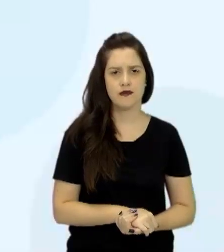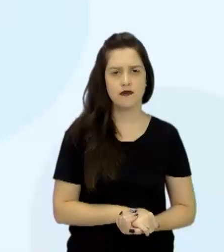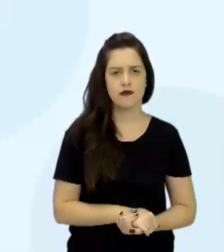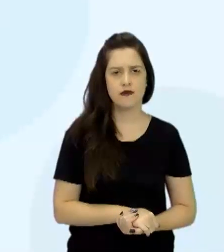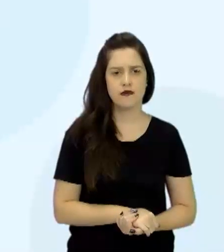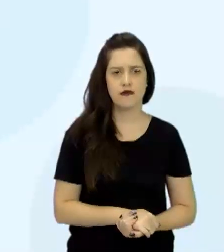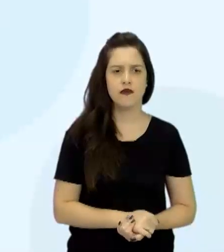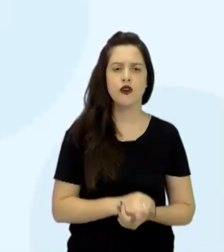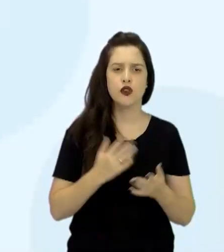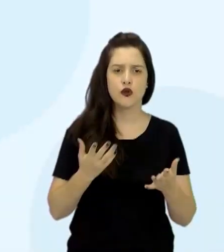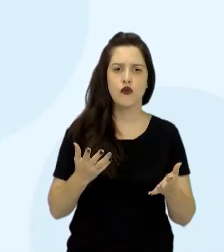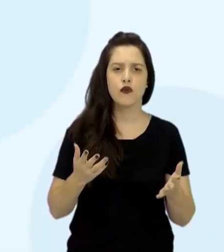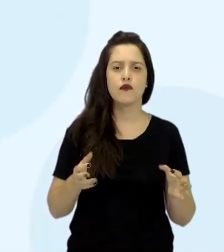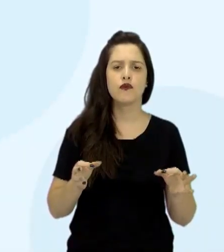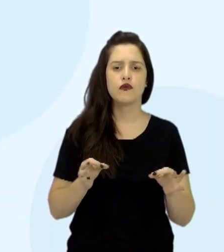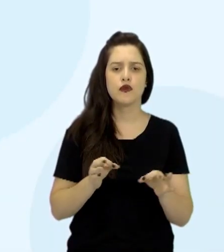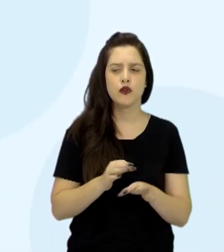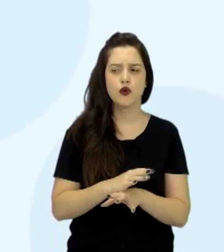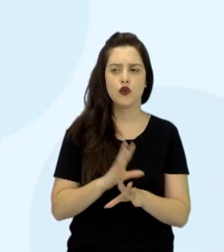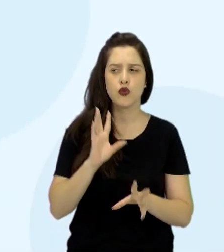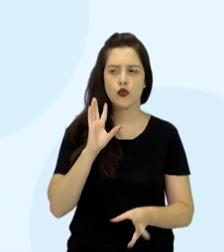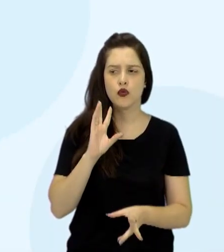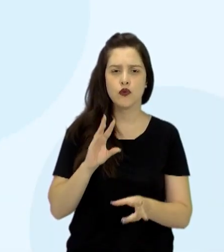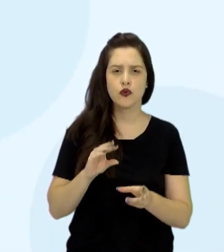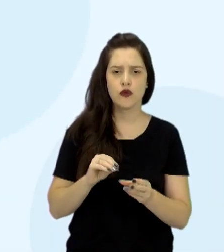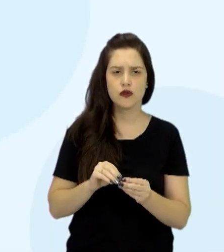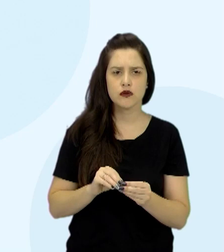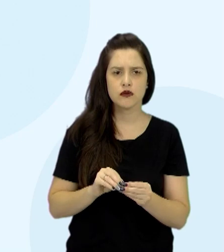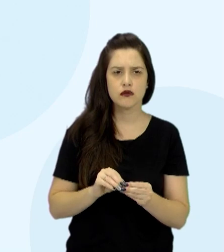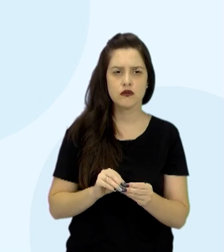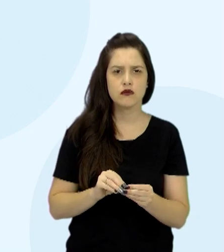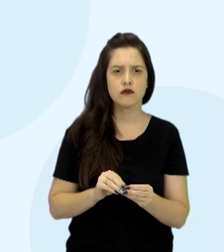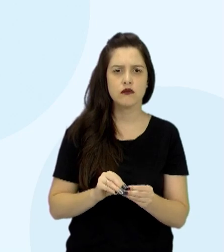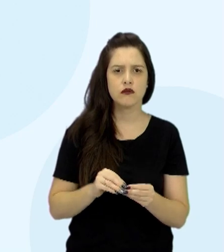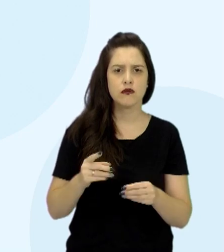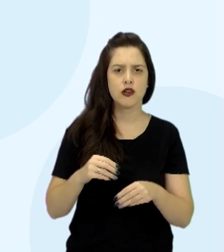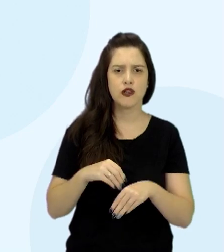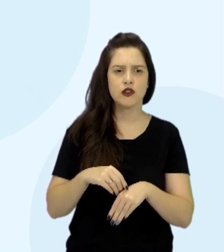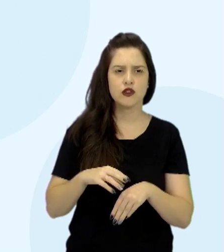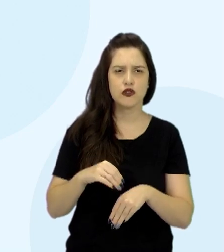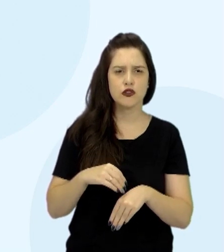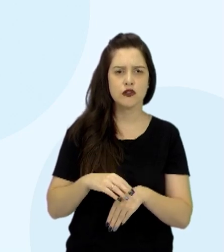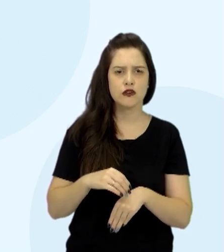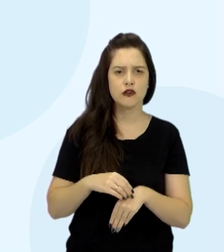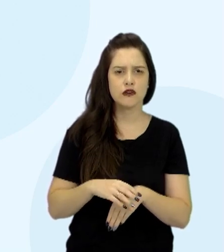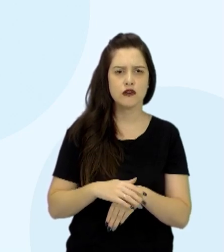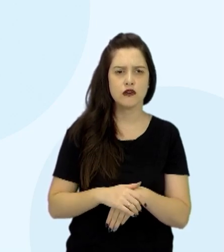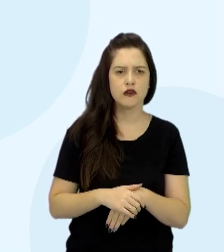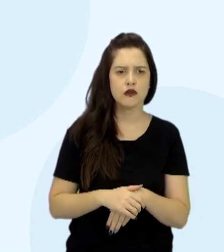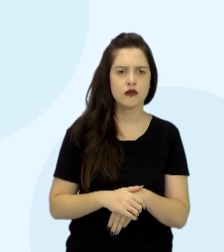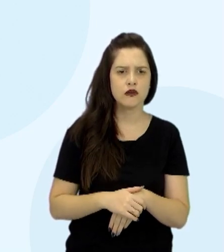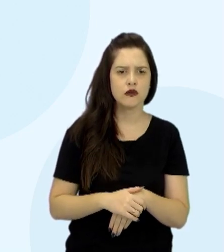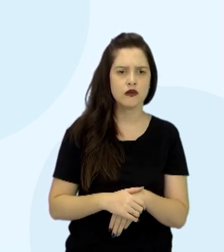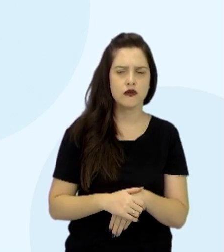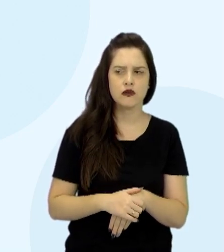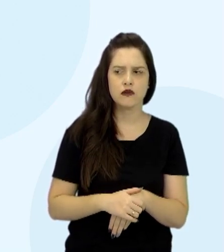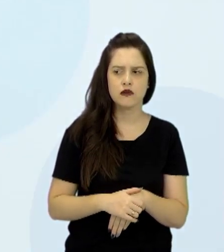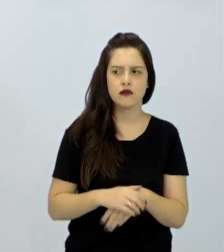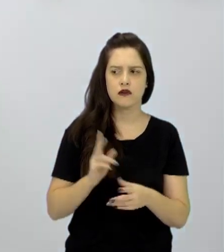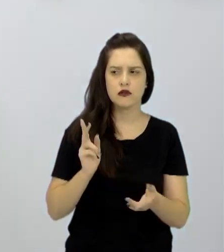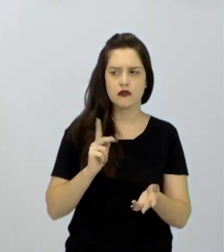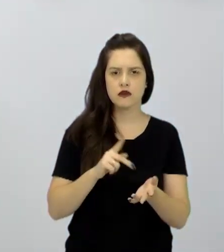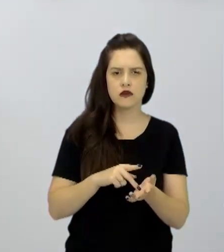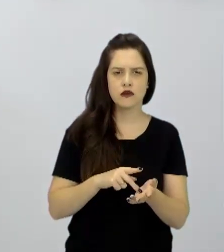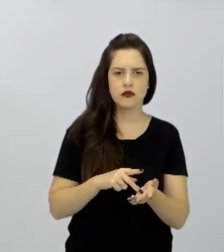foi o que a gente chegou a essa conclusão. Antigamente a gente chamava de dica, né? Hoje é spoiler, né? Não, aqui você está